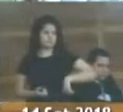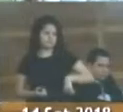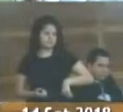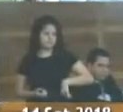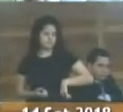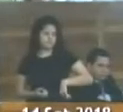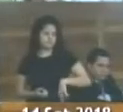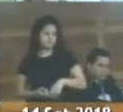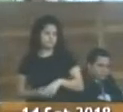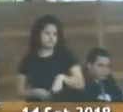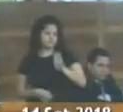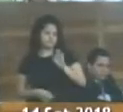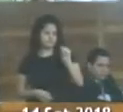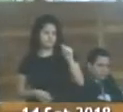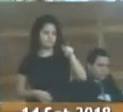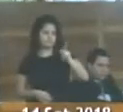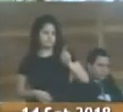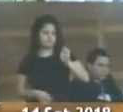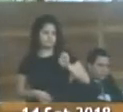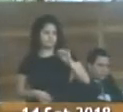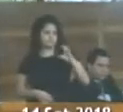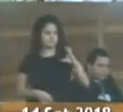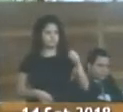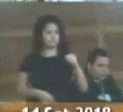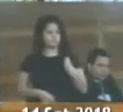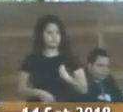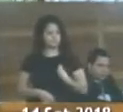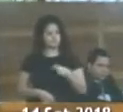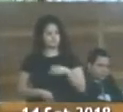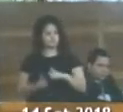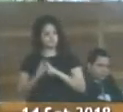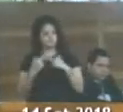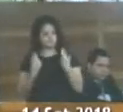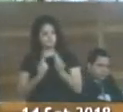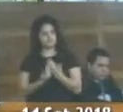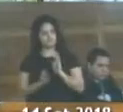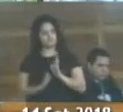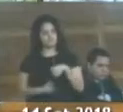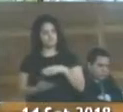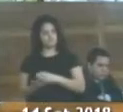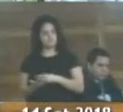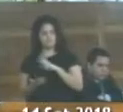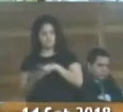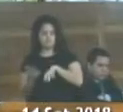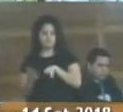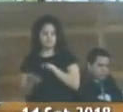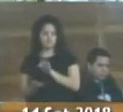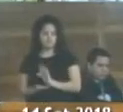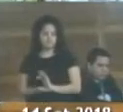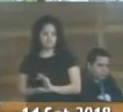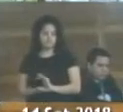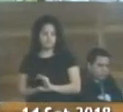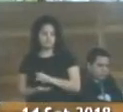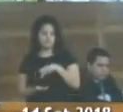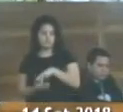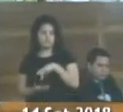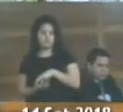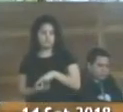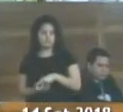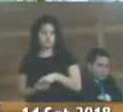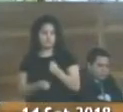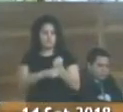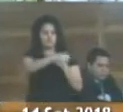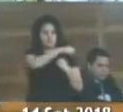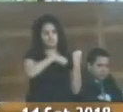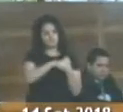um dos badecos presentes nessa audiência. Mas vamos aos fatos. Décadas atrás, uma